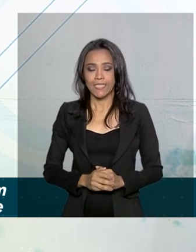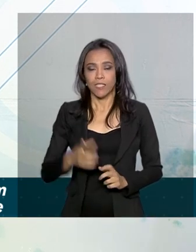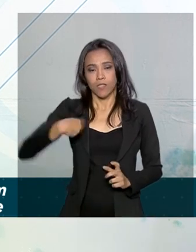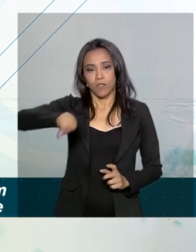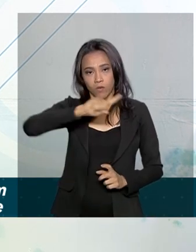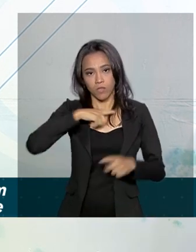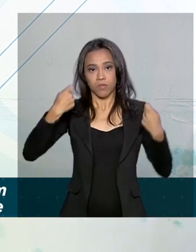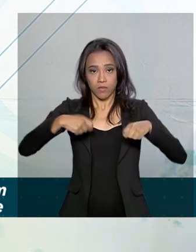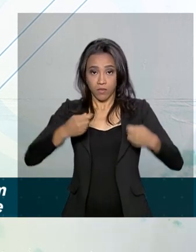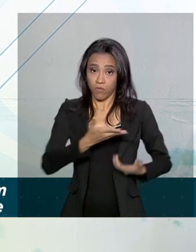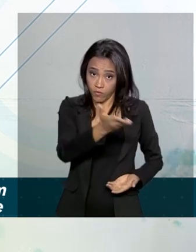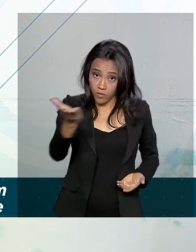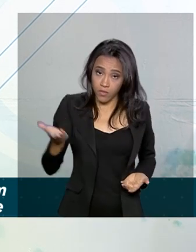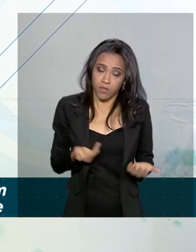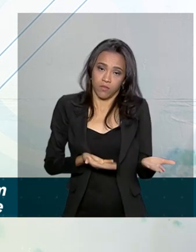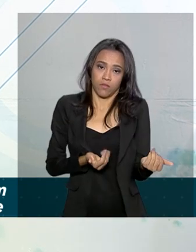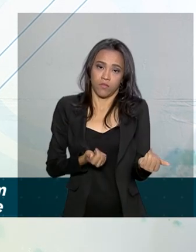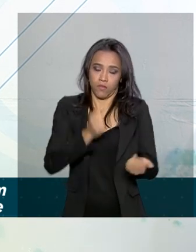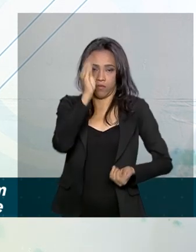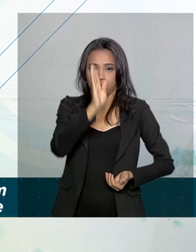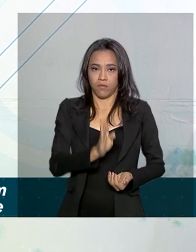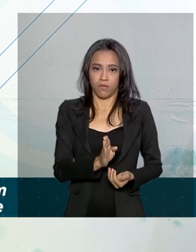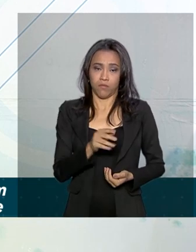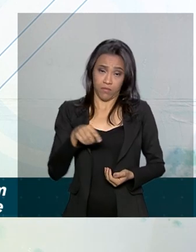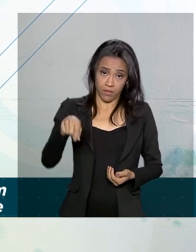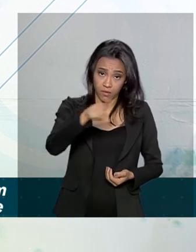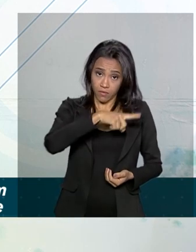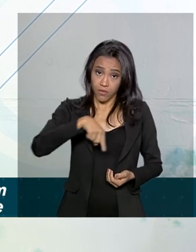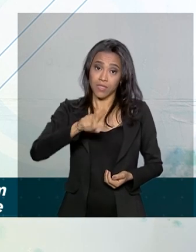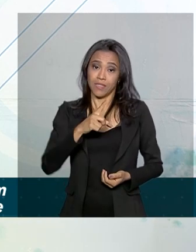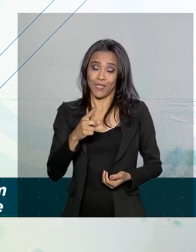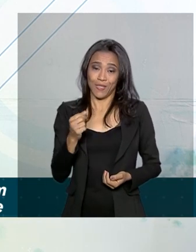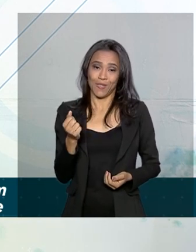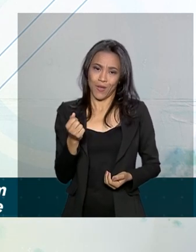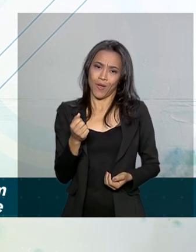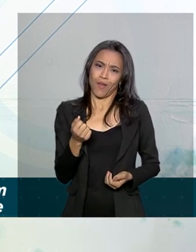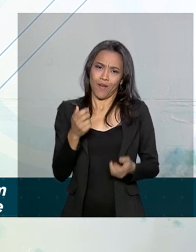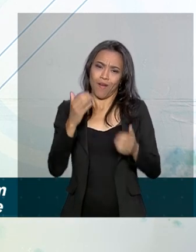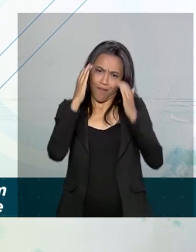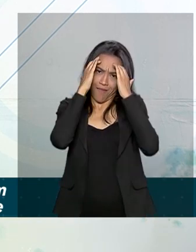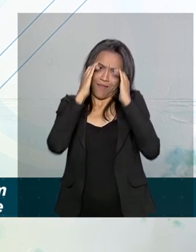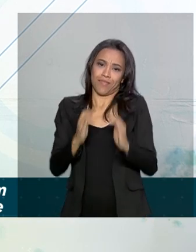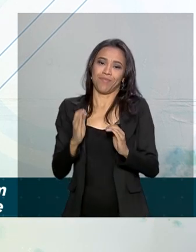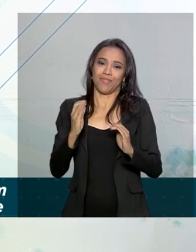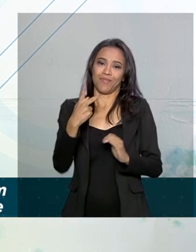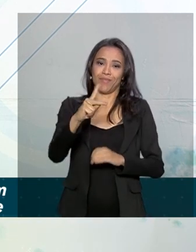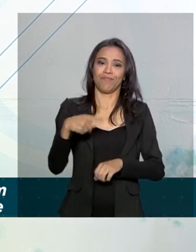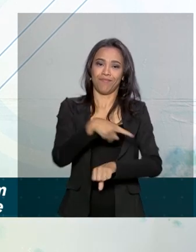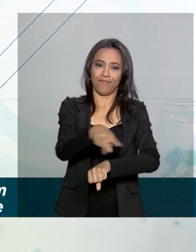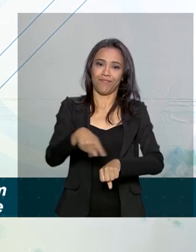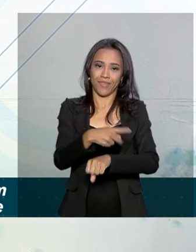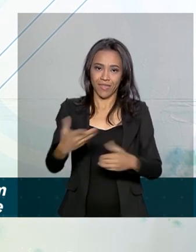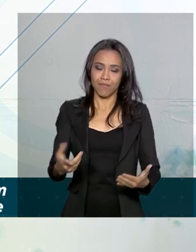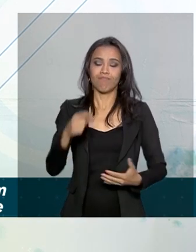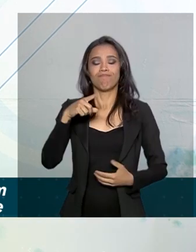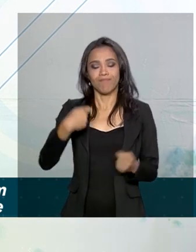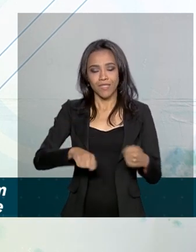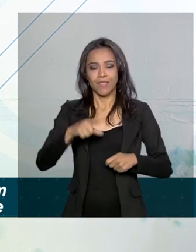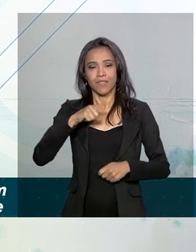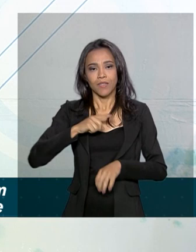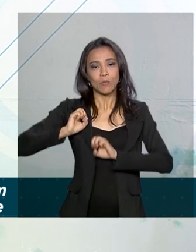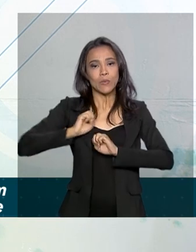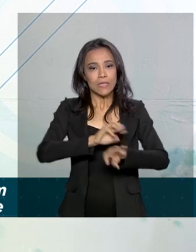Brasil, mas para que vocês possam serem úteis a si próprios, à sua pátria, vocês têm que ter uma educação